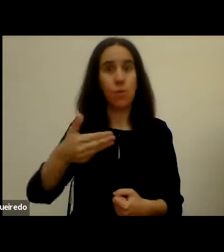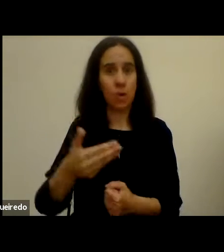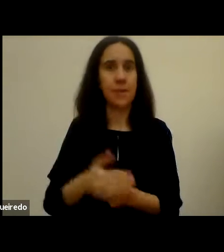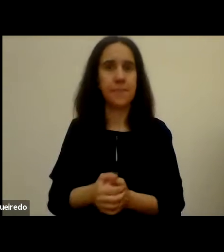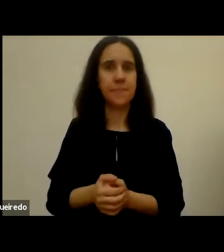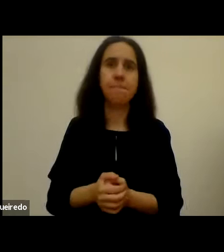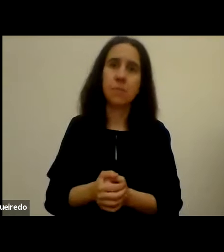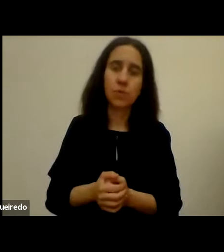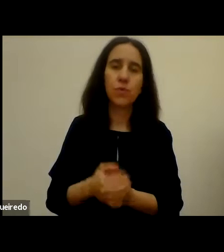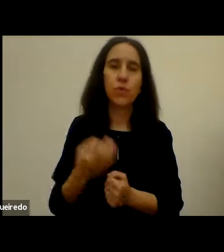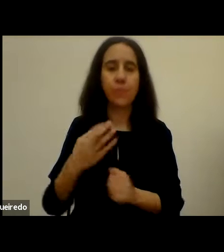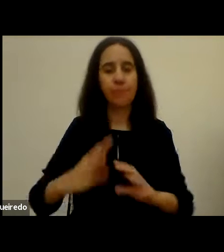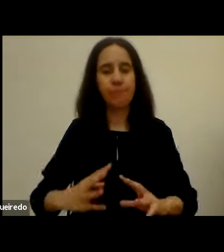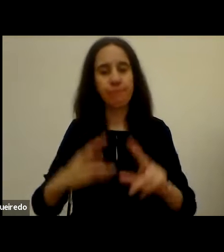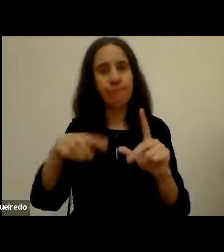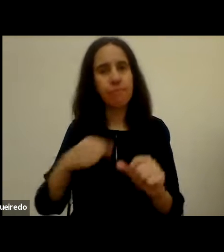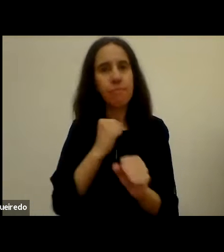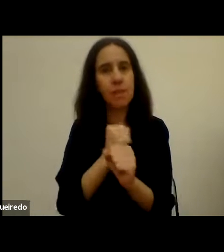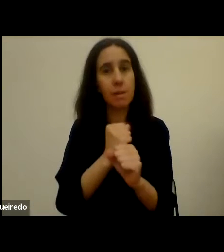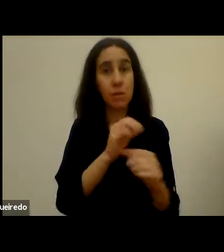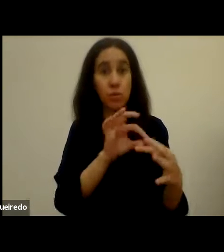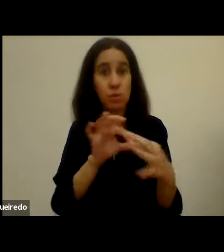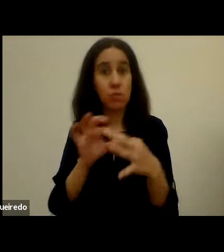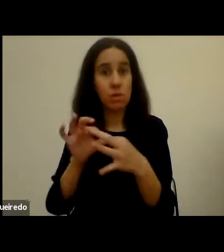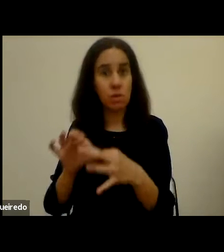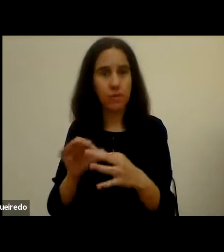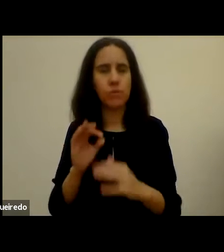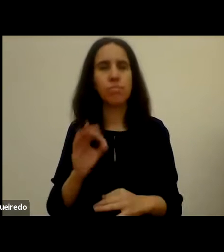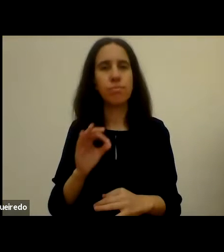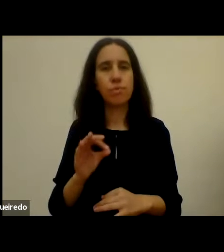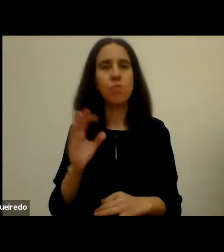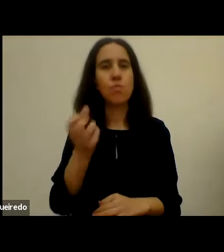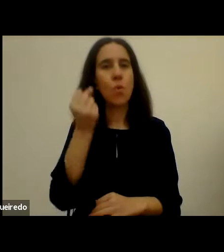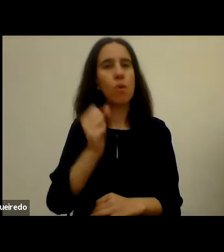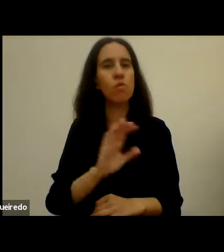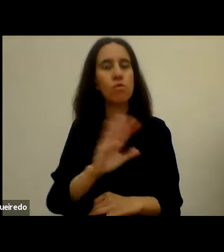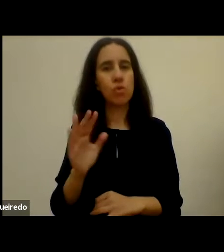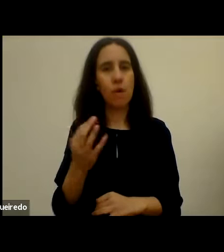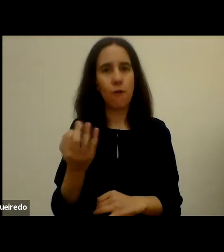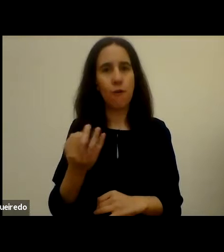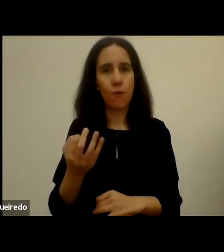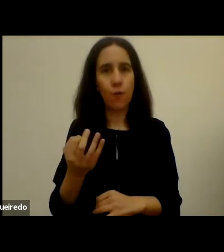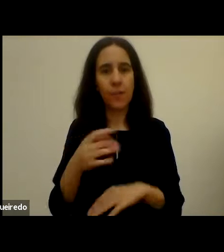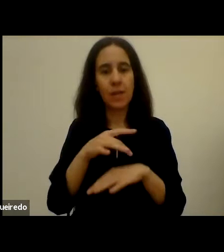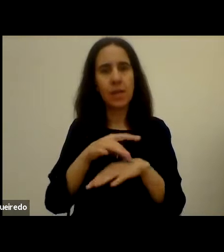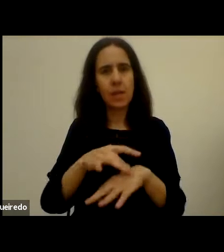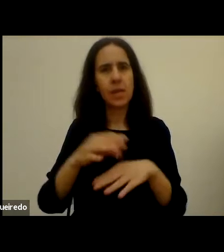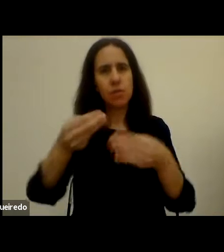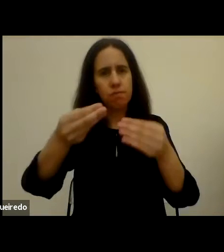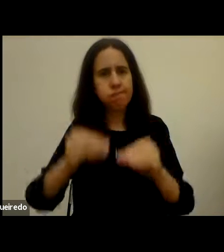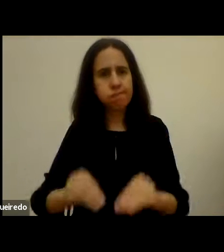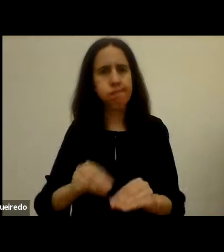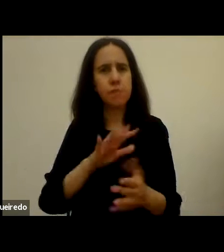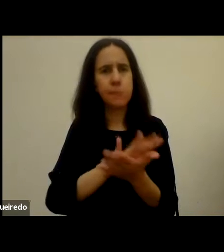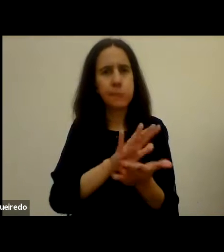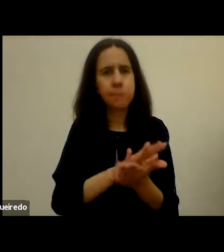portanto, foi desenvolvido aqui um trabalho colaborativo, em concreto já foi possível emitir guias de publicação e outros